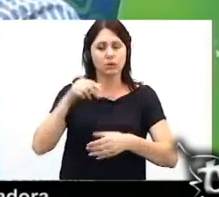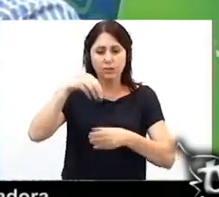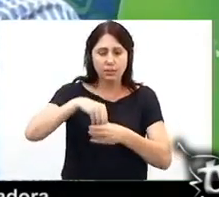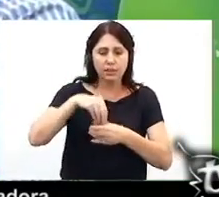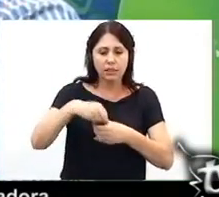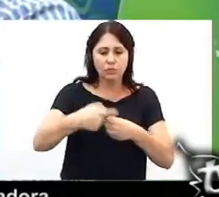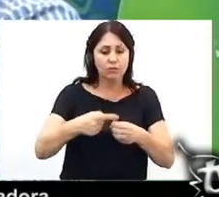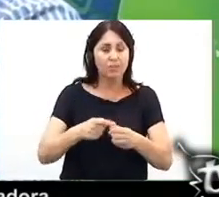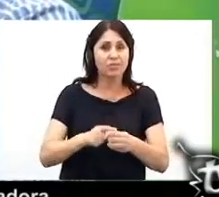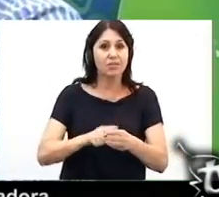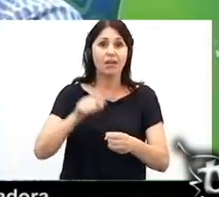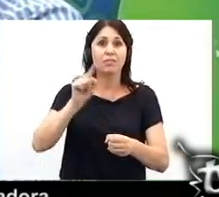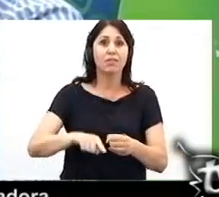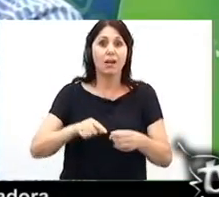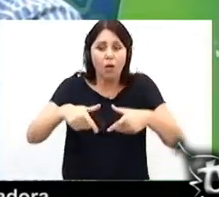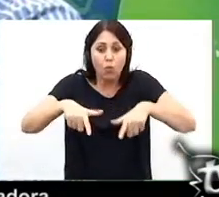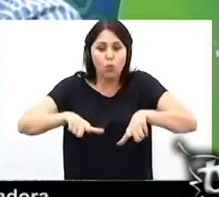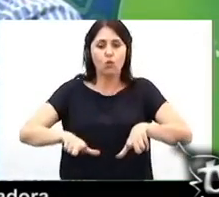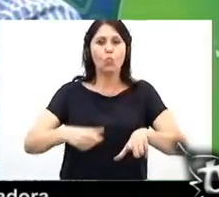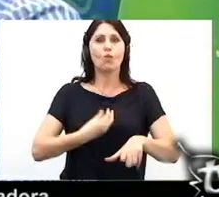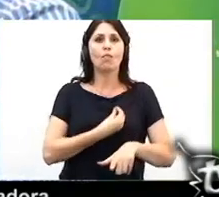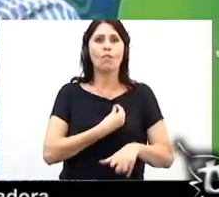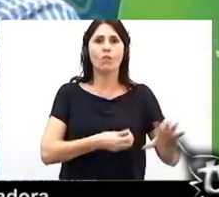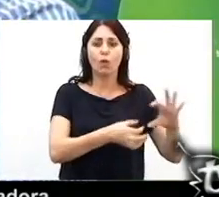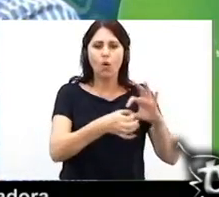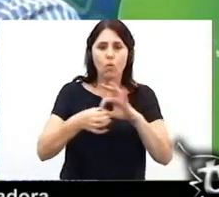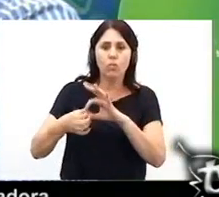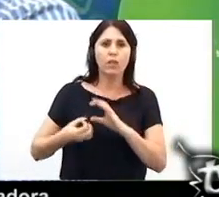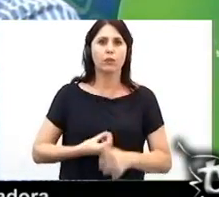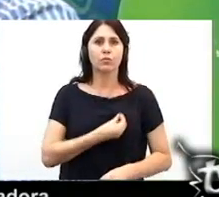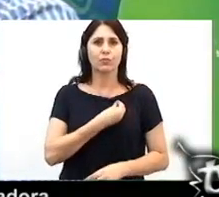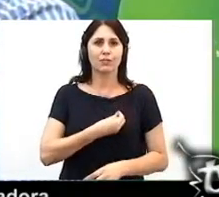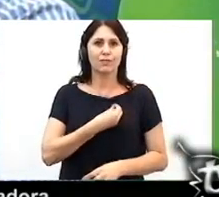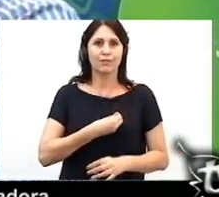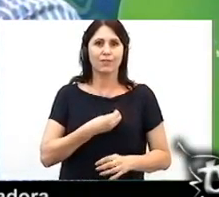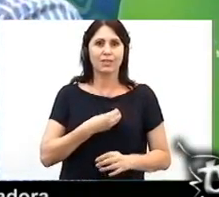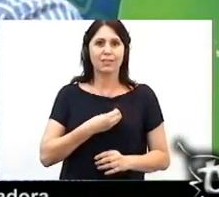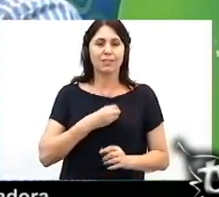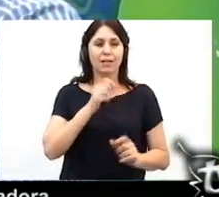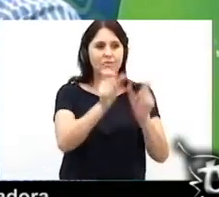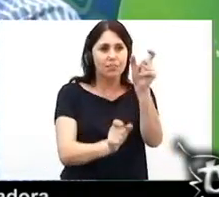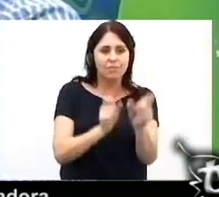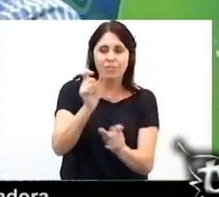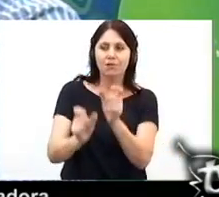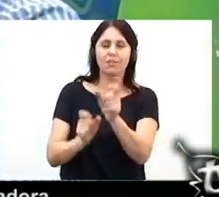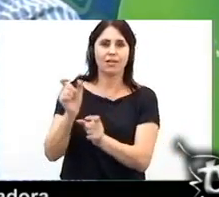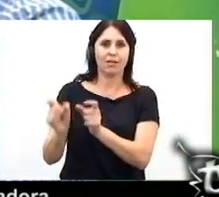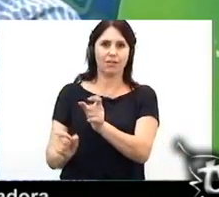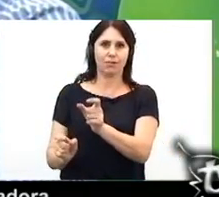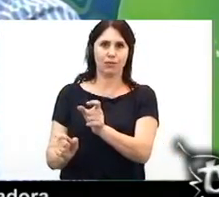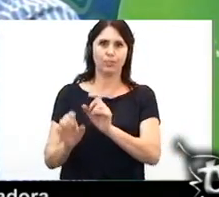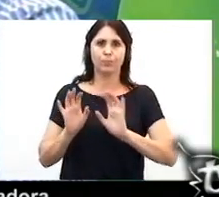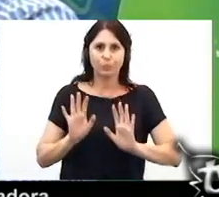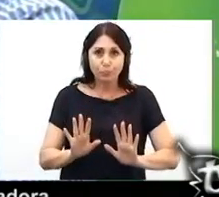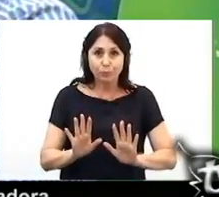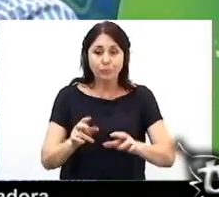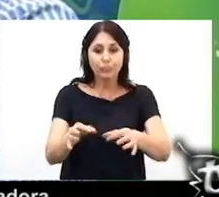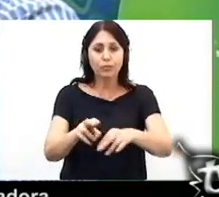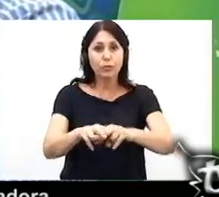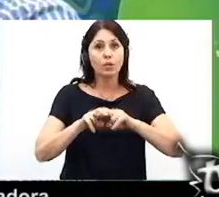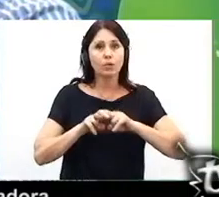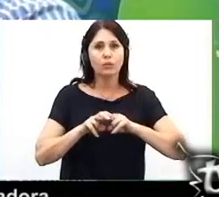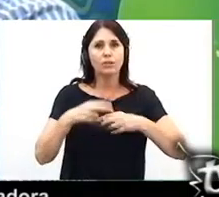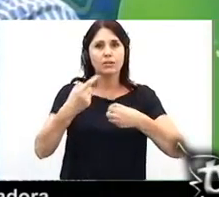reconhecimento desses sujeitos como sujeitos de direitos, sujeitos que afirmam, né, e que precisam de acesso, permanência,